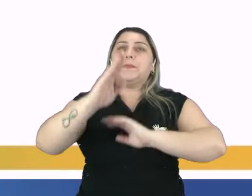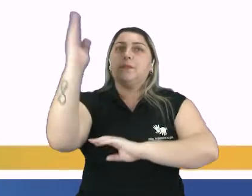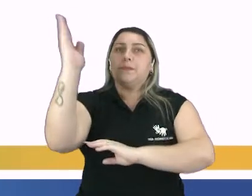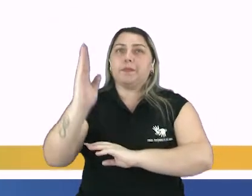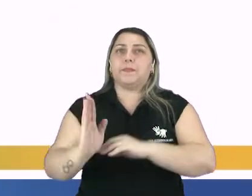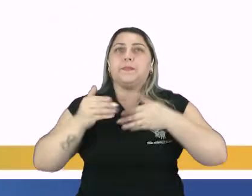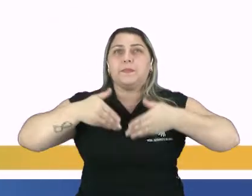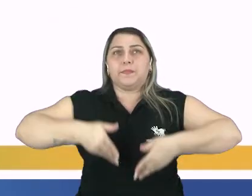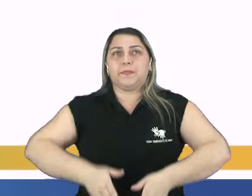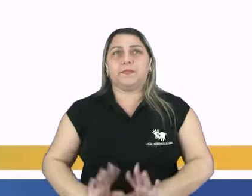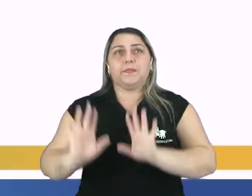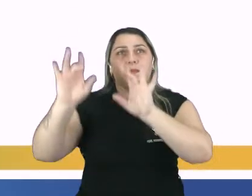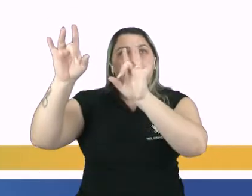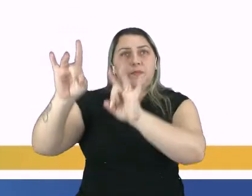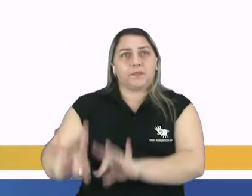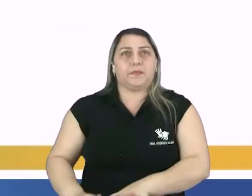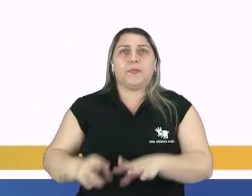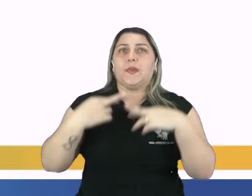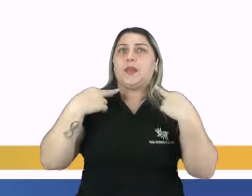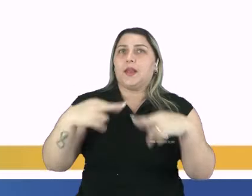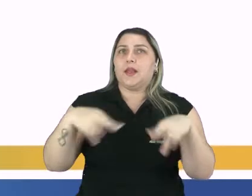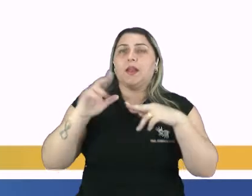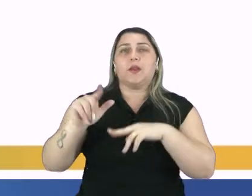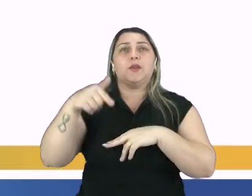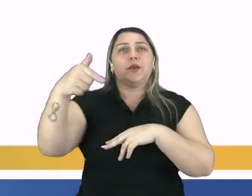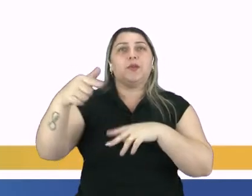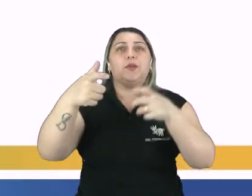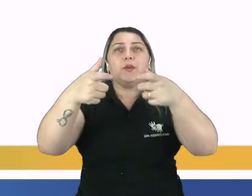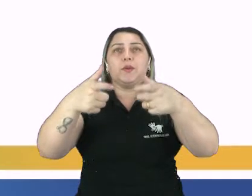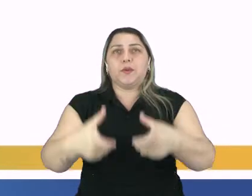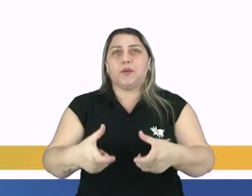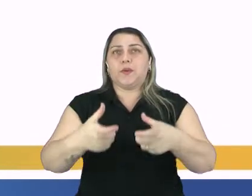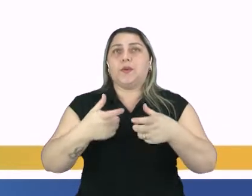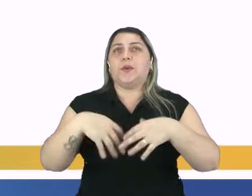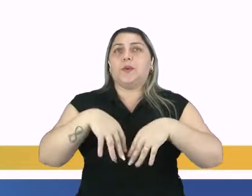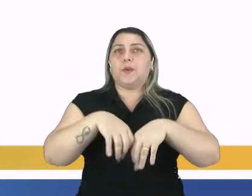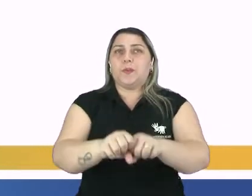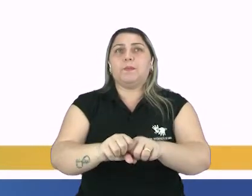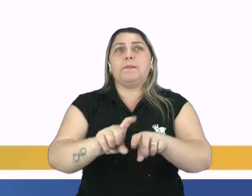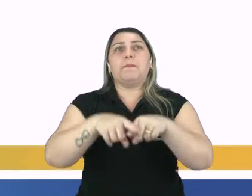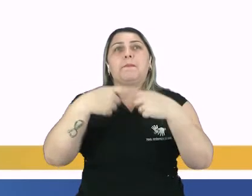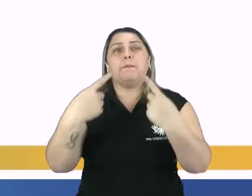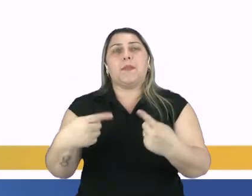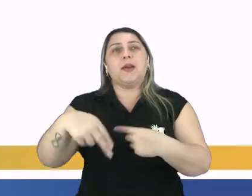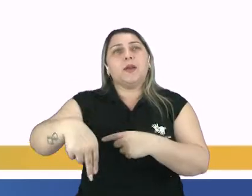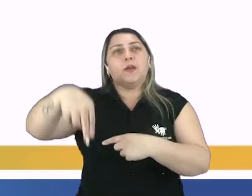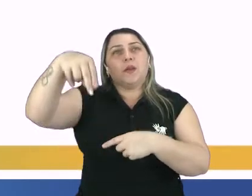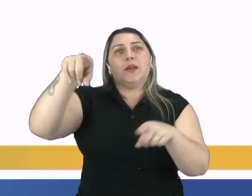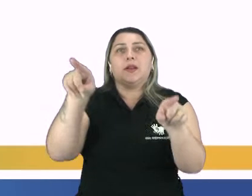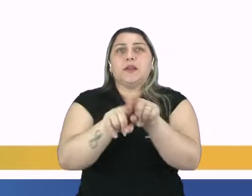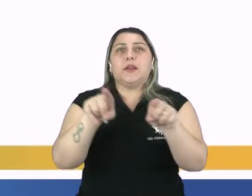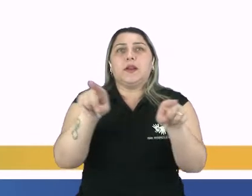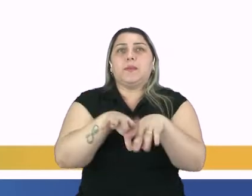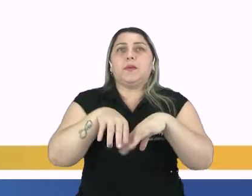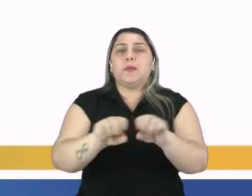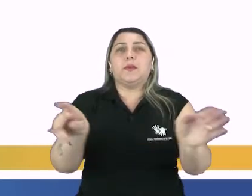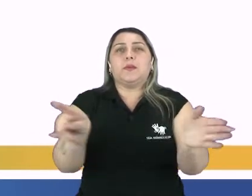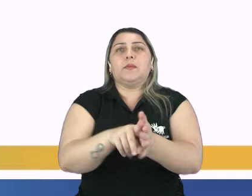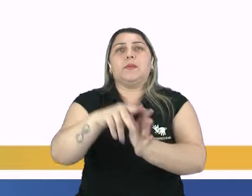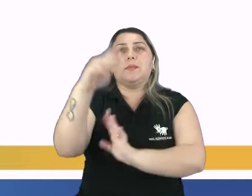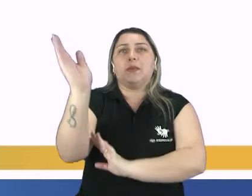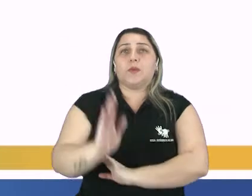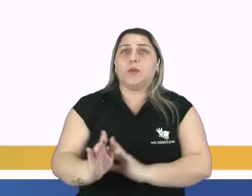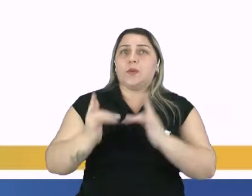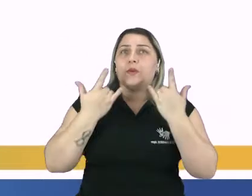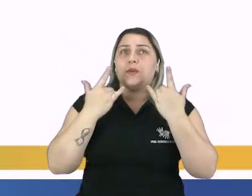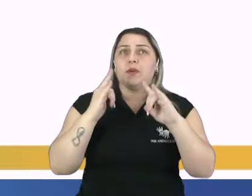brasileiros, e desistiria da reclamação de outras partes do território mais ao norte, também ocupado só por